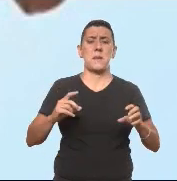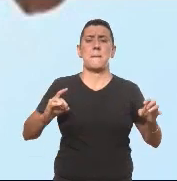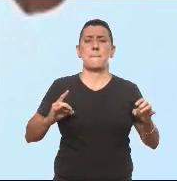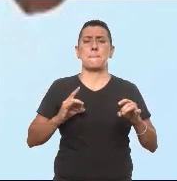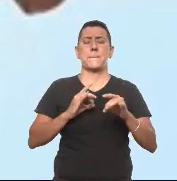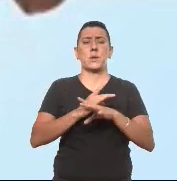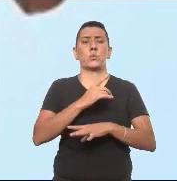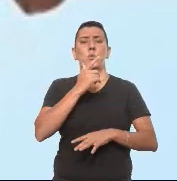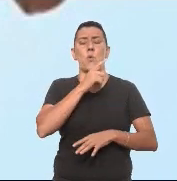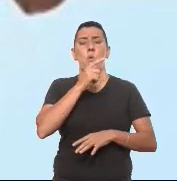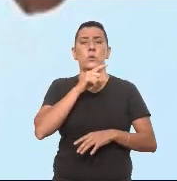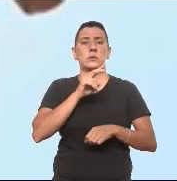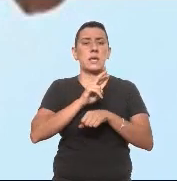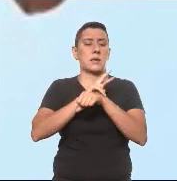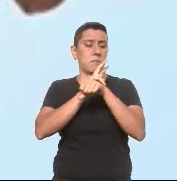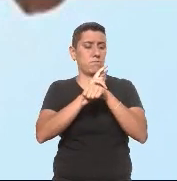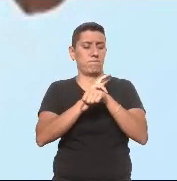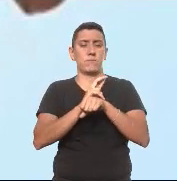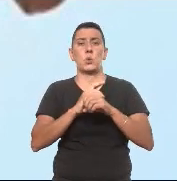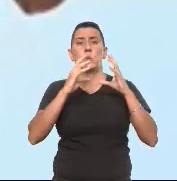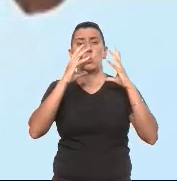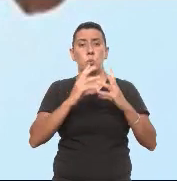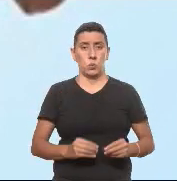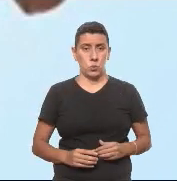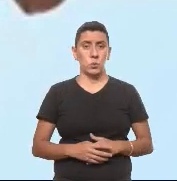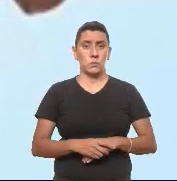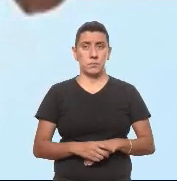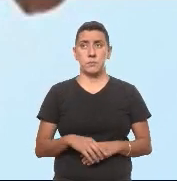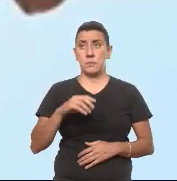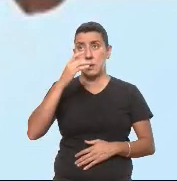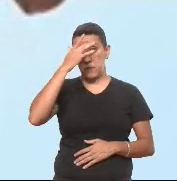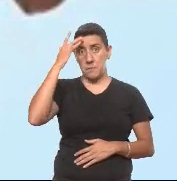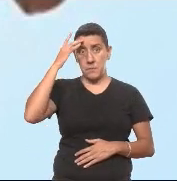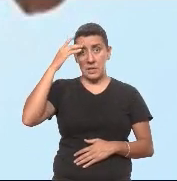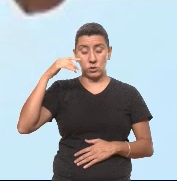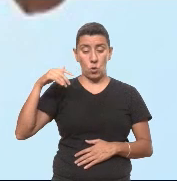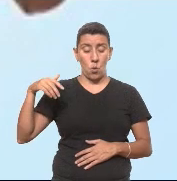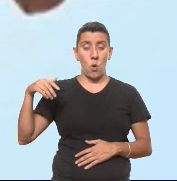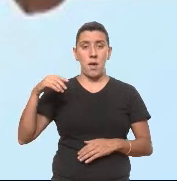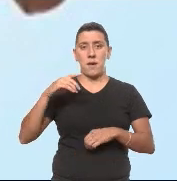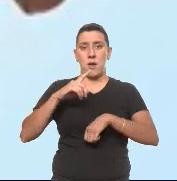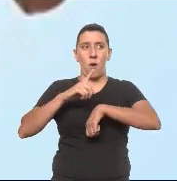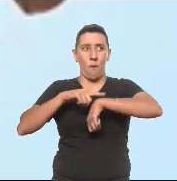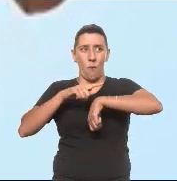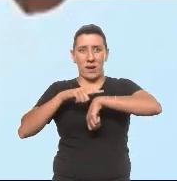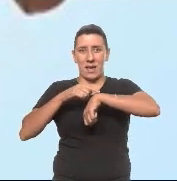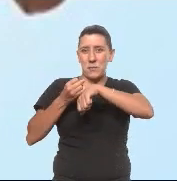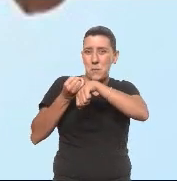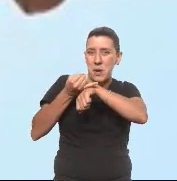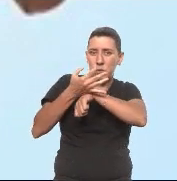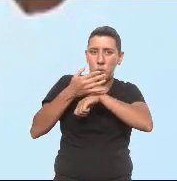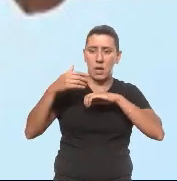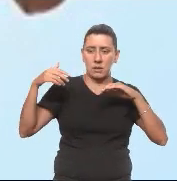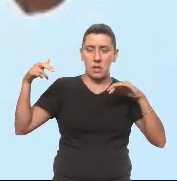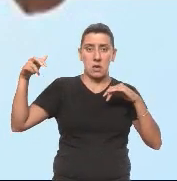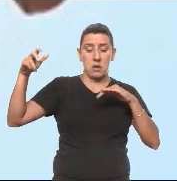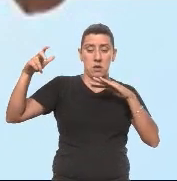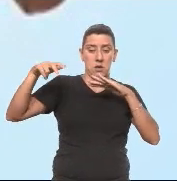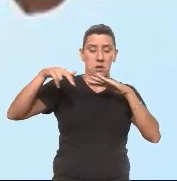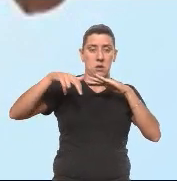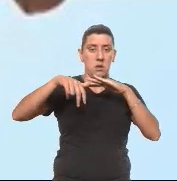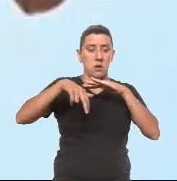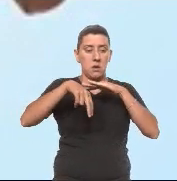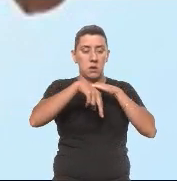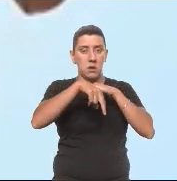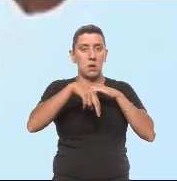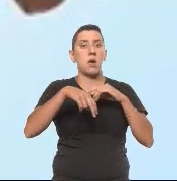mas poderia ser um um prédio público a partir do momento que alguém cruzou a linha eu dispara um alarme E aí sim eu mando um vigilante eu mando uma pessoa